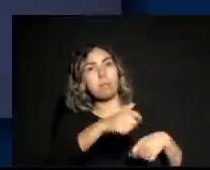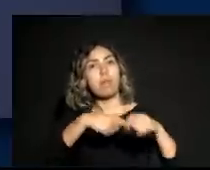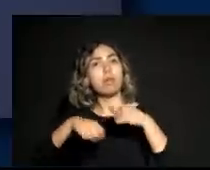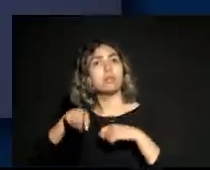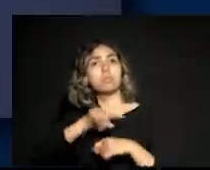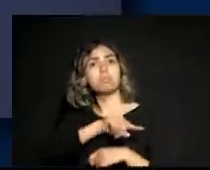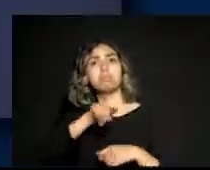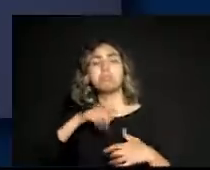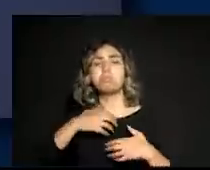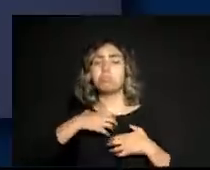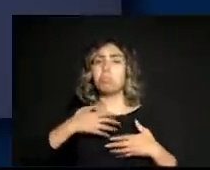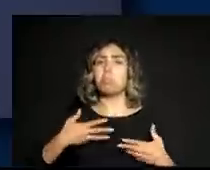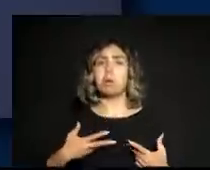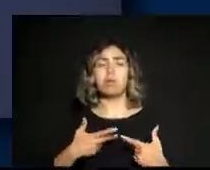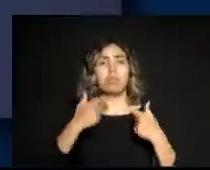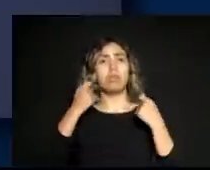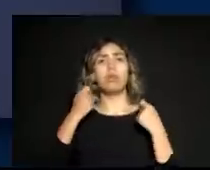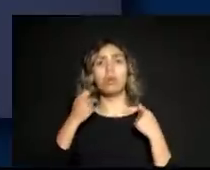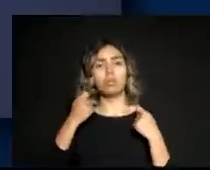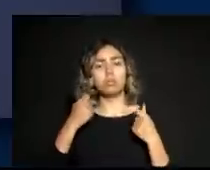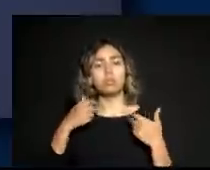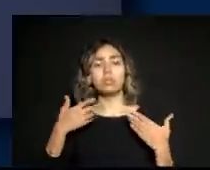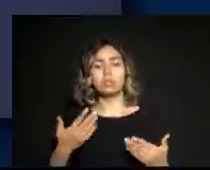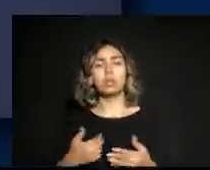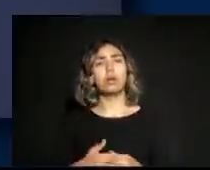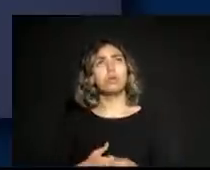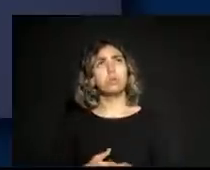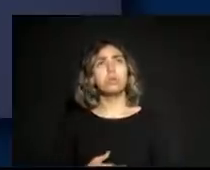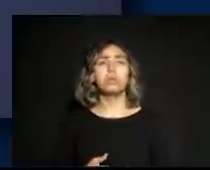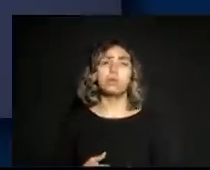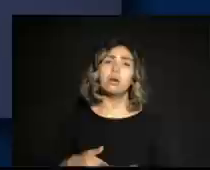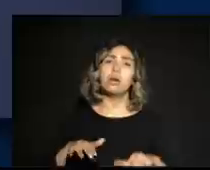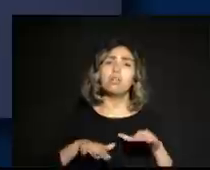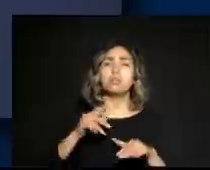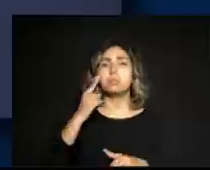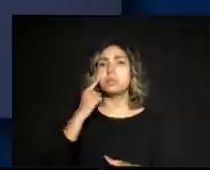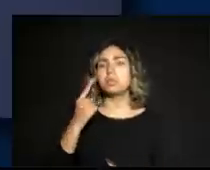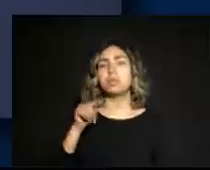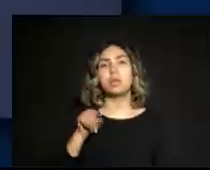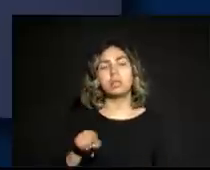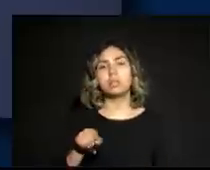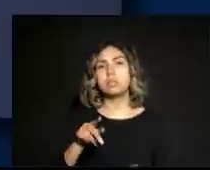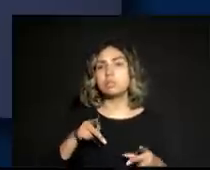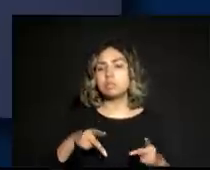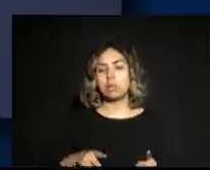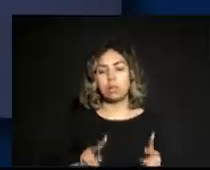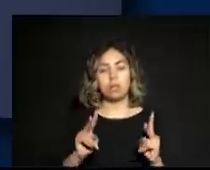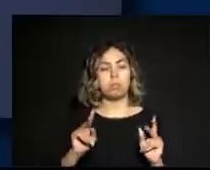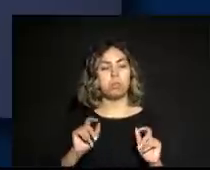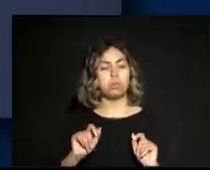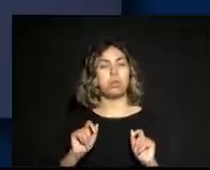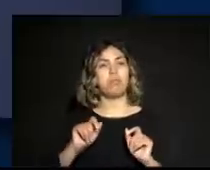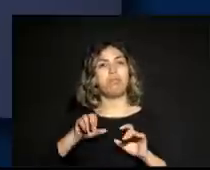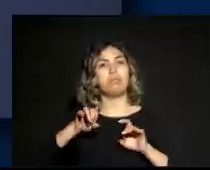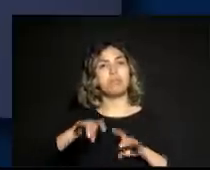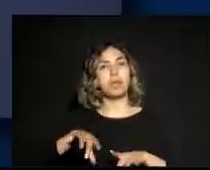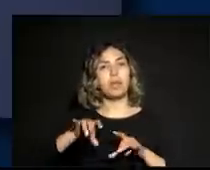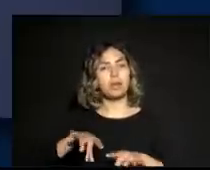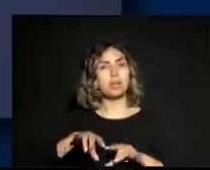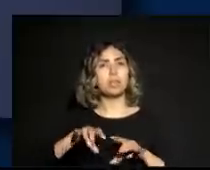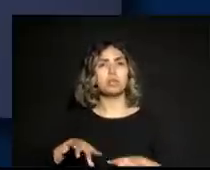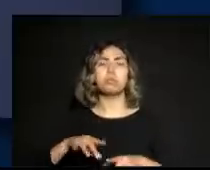que nós nunca tivemos né o Ben 10 por mais que ele fosse é sem foi um órgão com corpo técnico